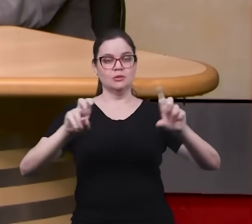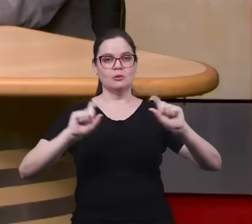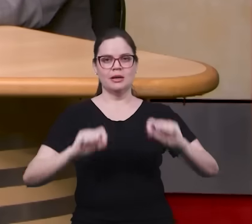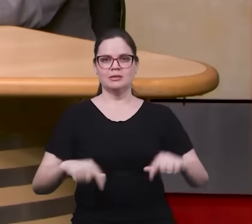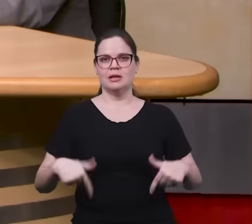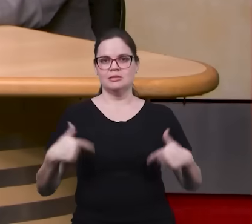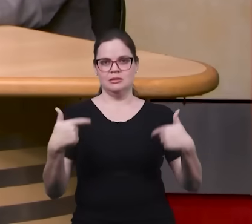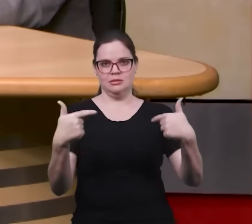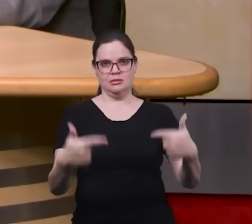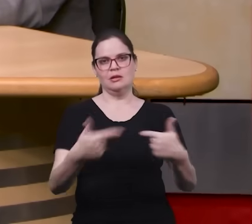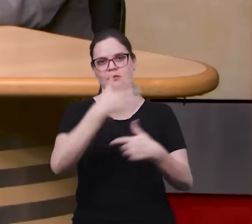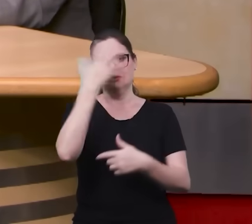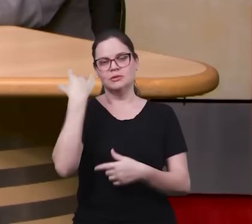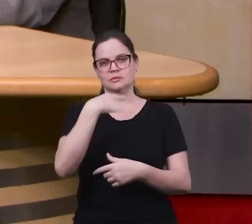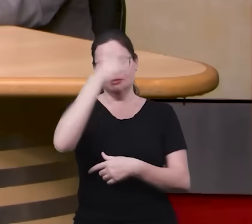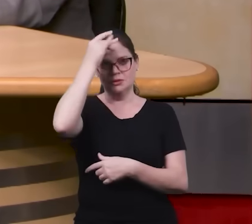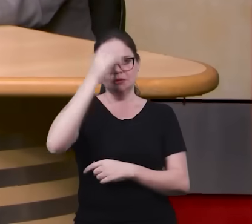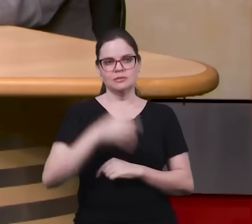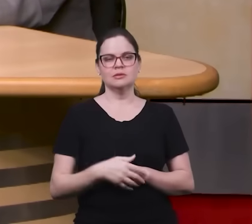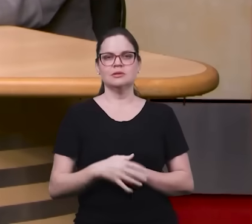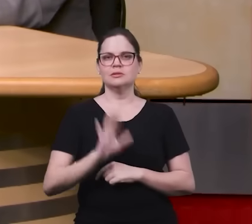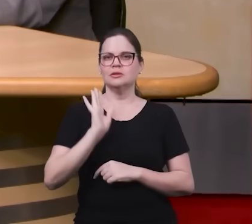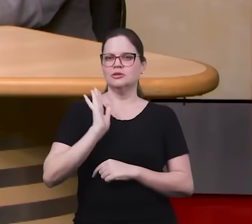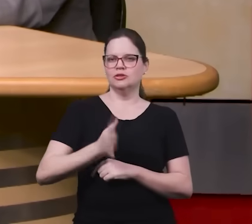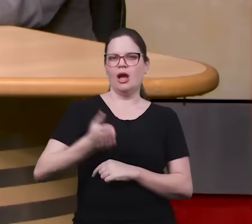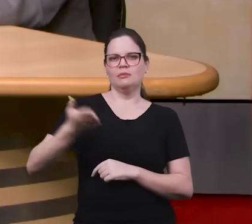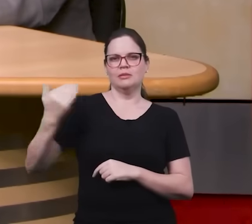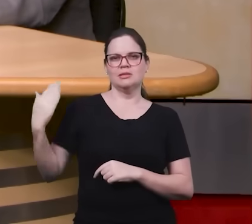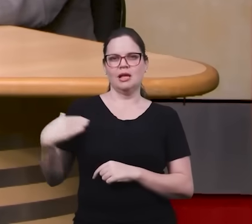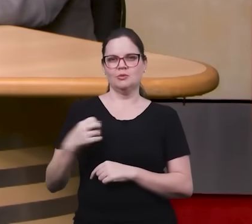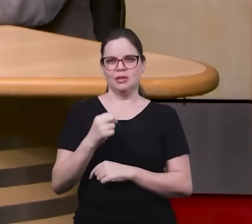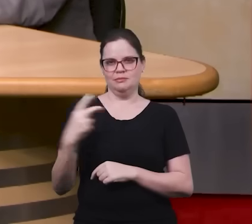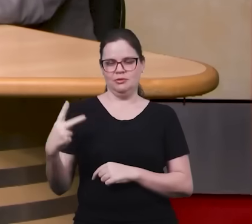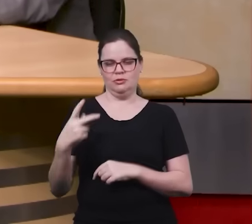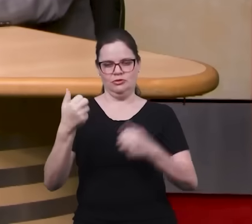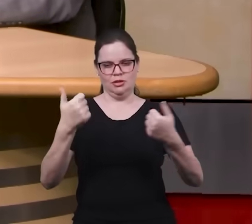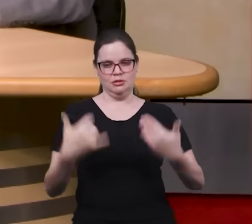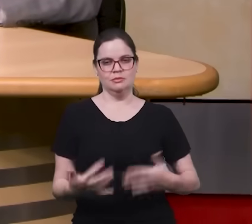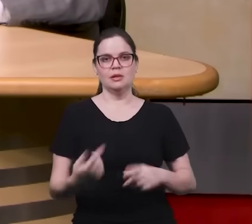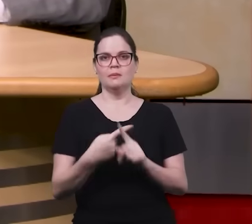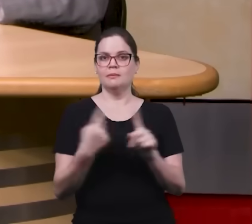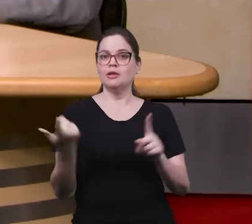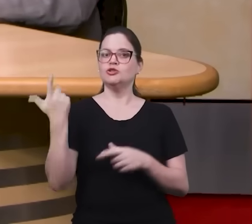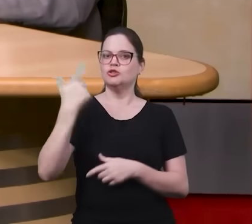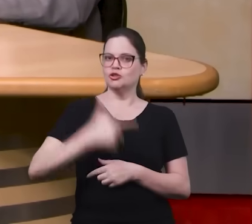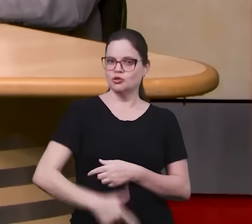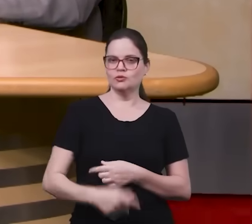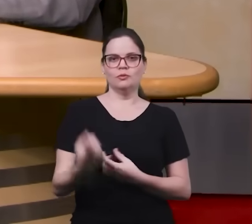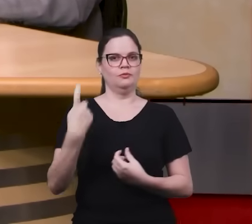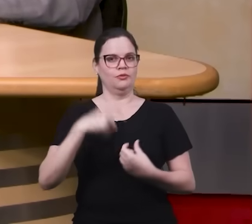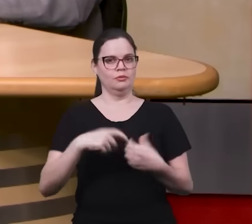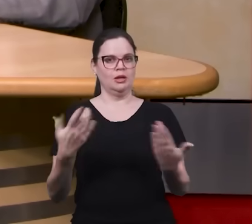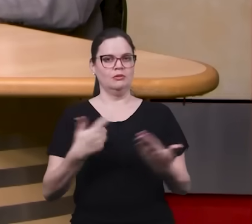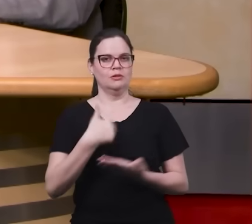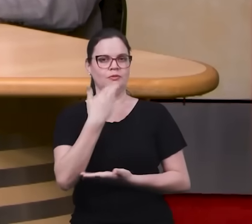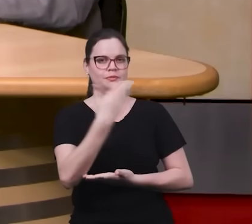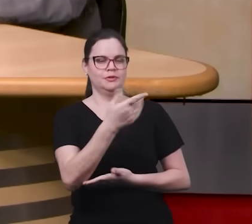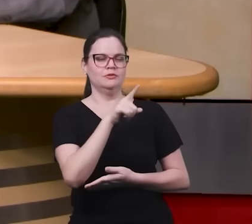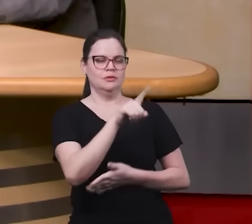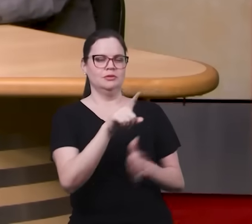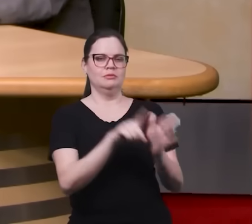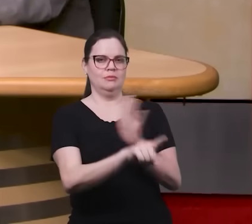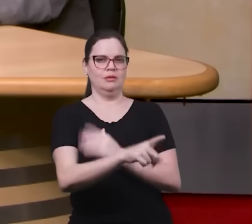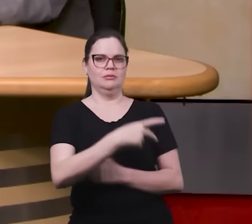operação do Espírito Santo, falamos da vez passada, e nós vamos novamente voltar a isso aqui. Eu vou começar